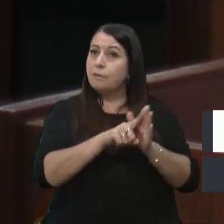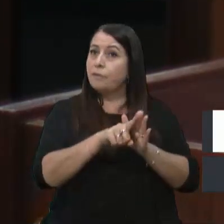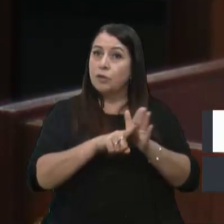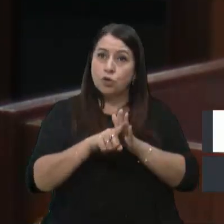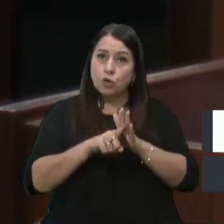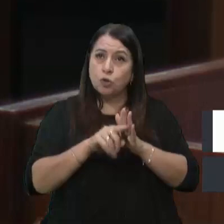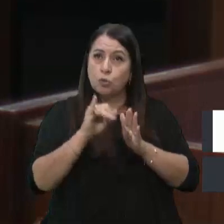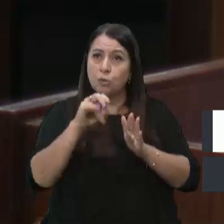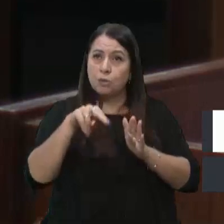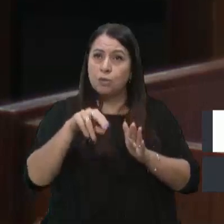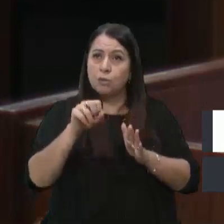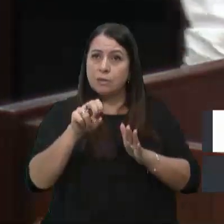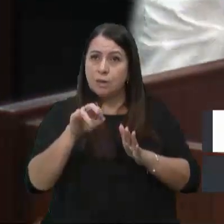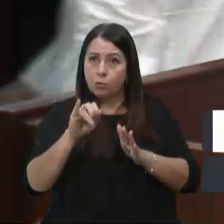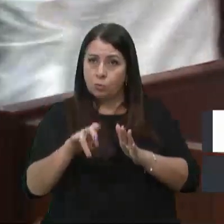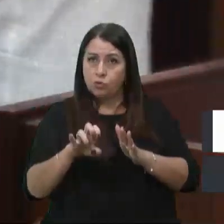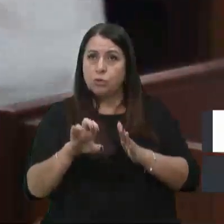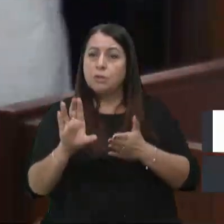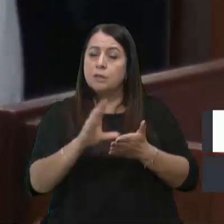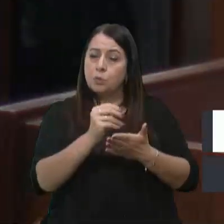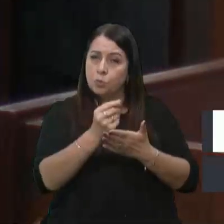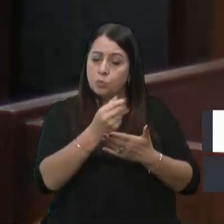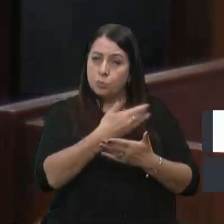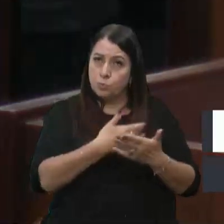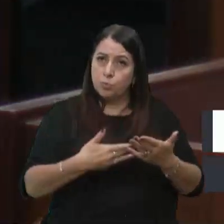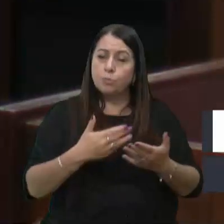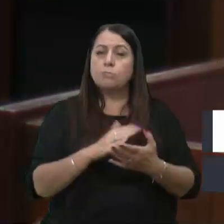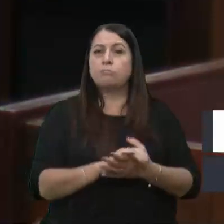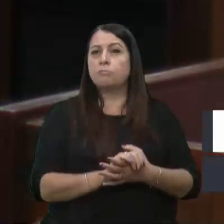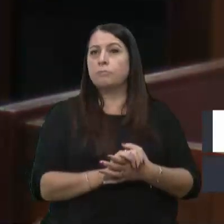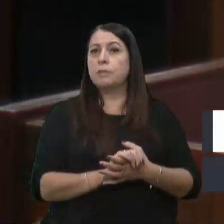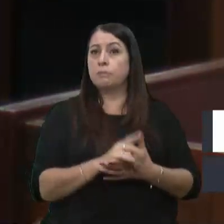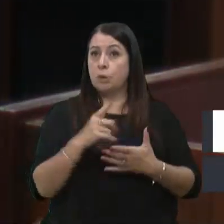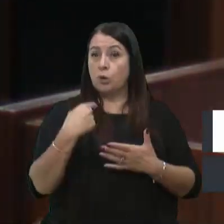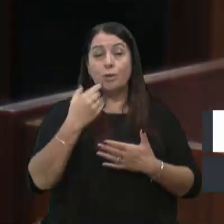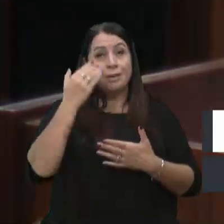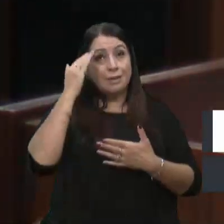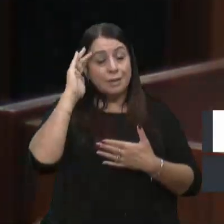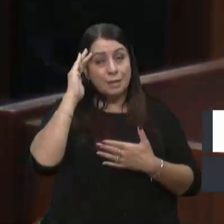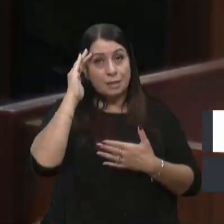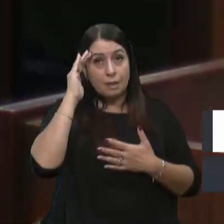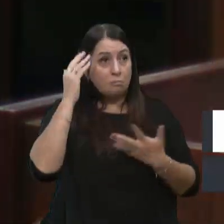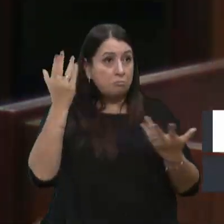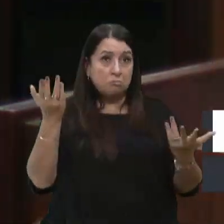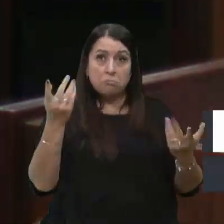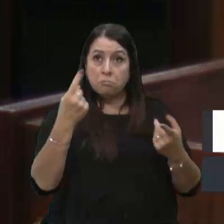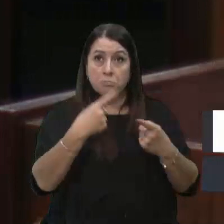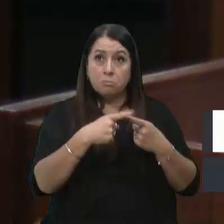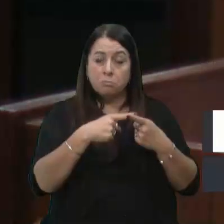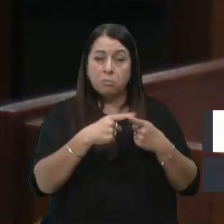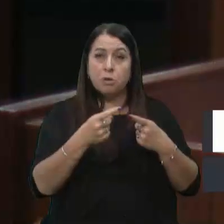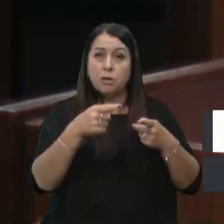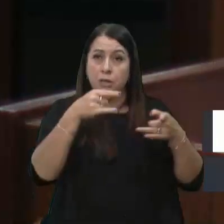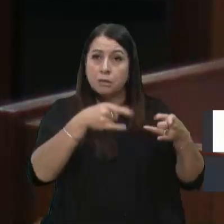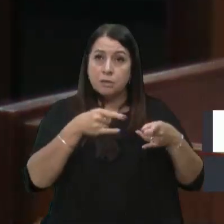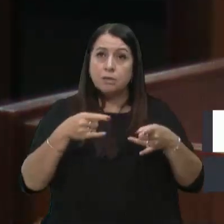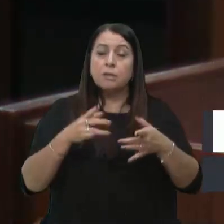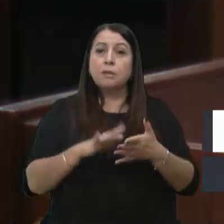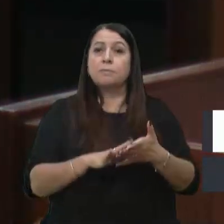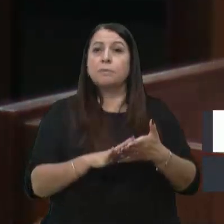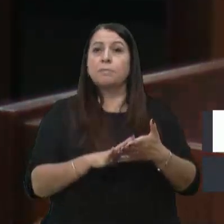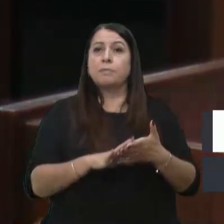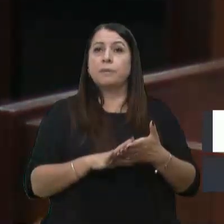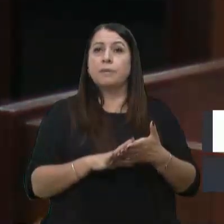em saúde recursos públicos para gente entender a maternidade daqui a pouco Estão dizendo que esses leitos que